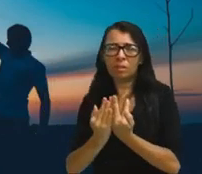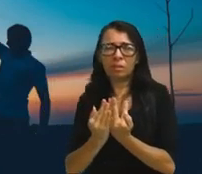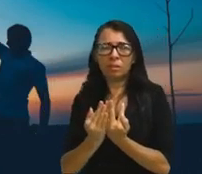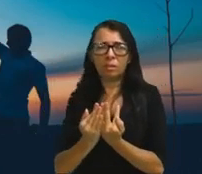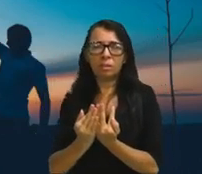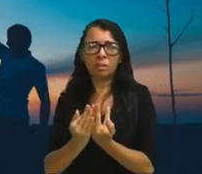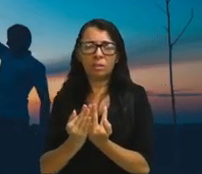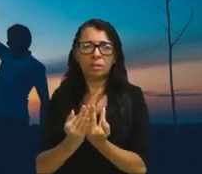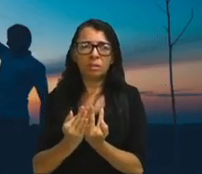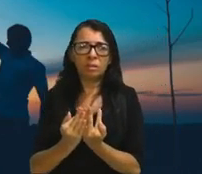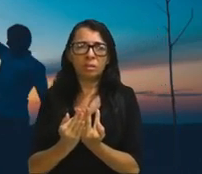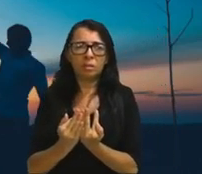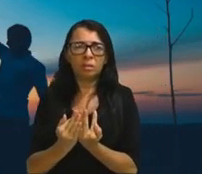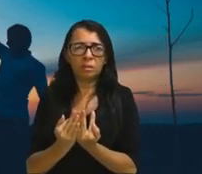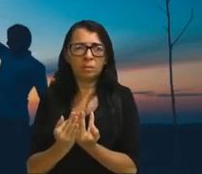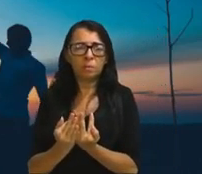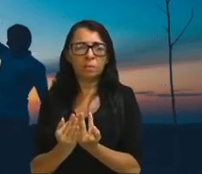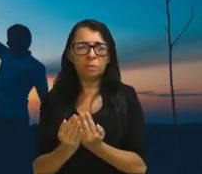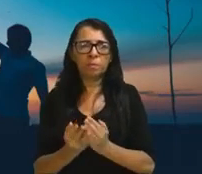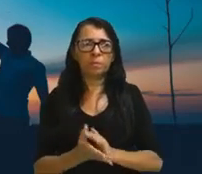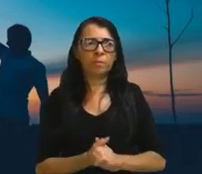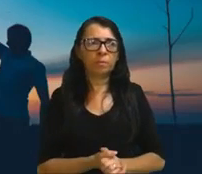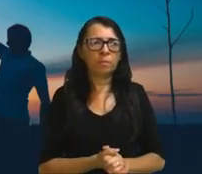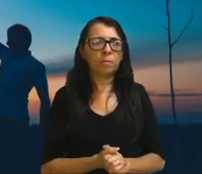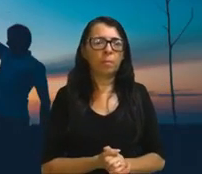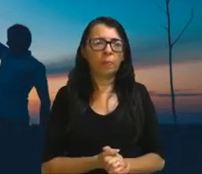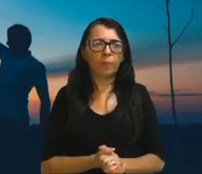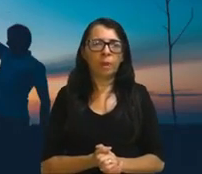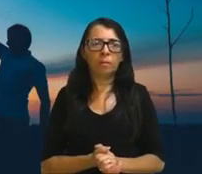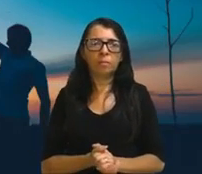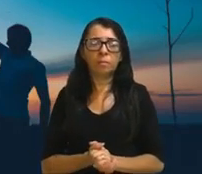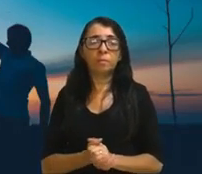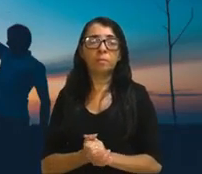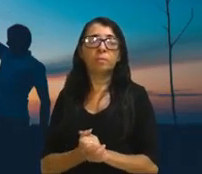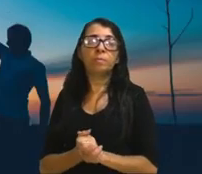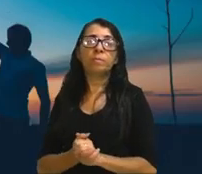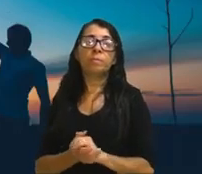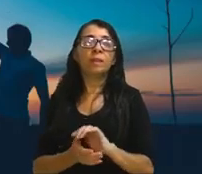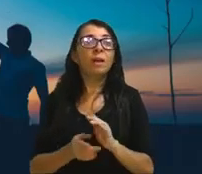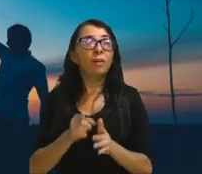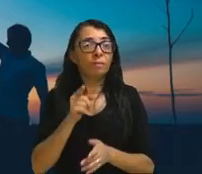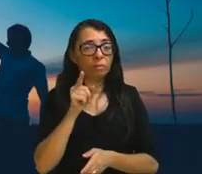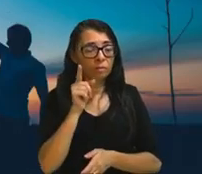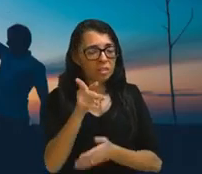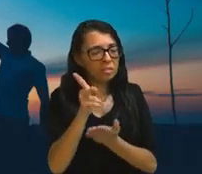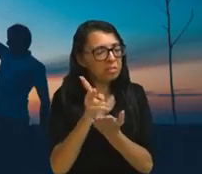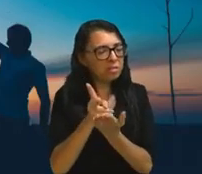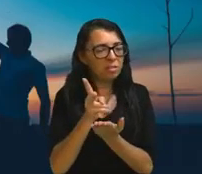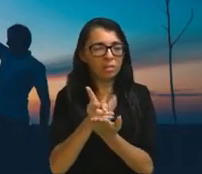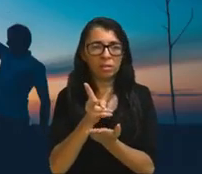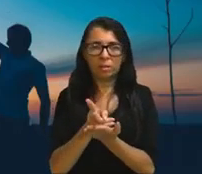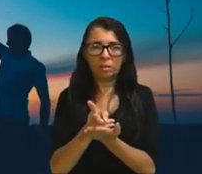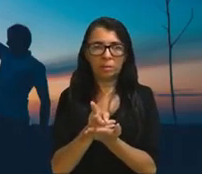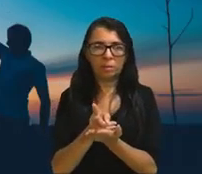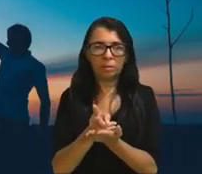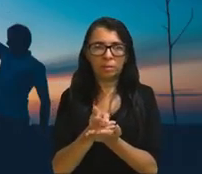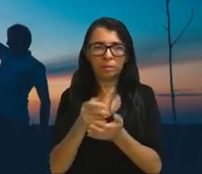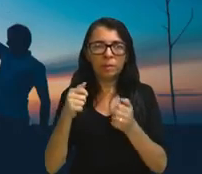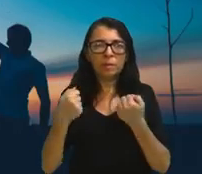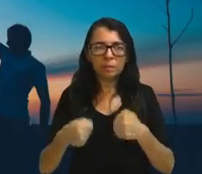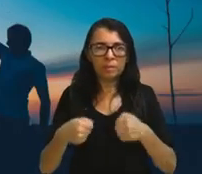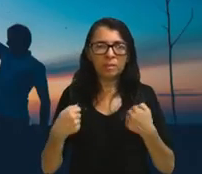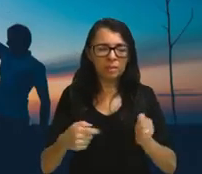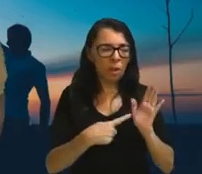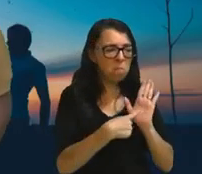casa. Faça de Deus aquele que cuida de tudo para você e confia nele.